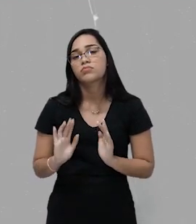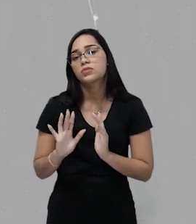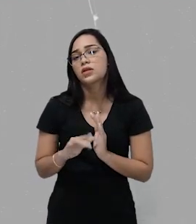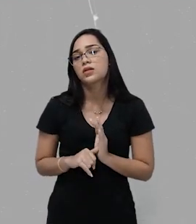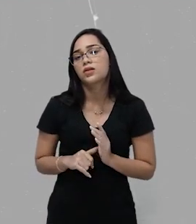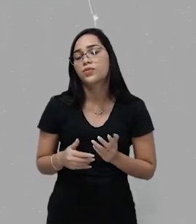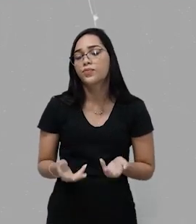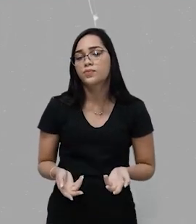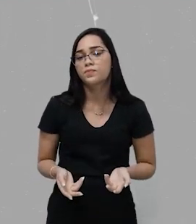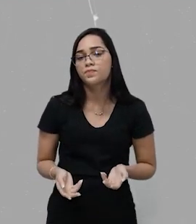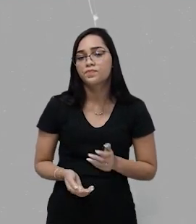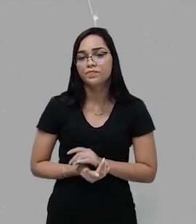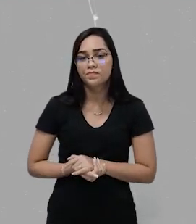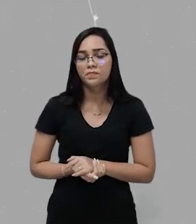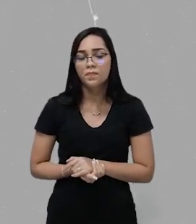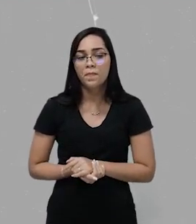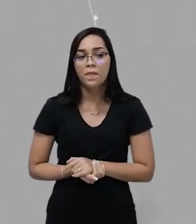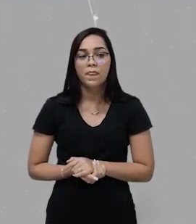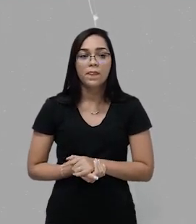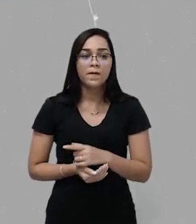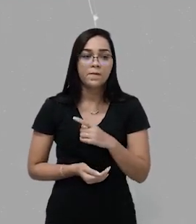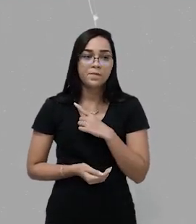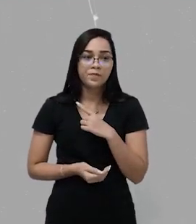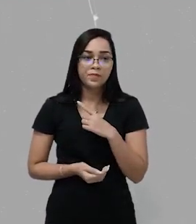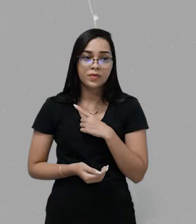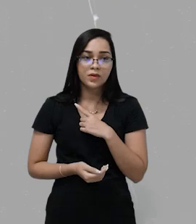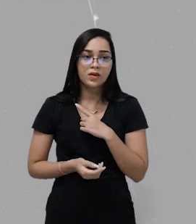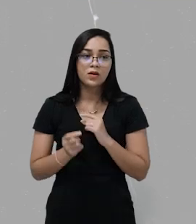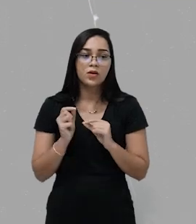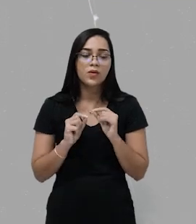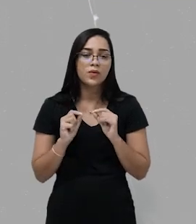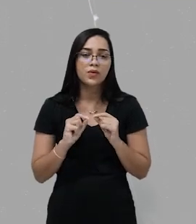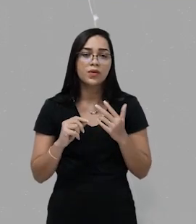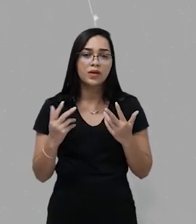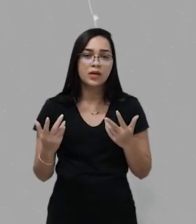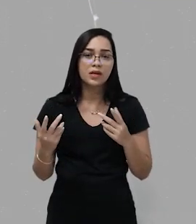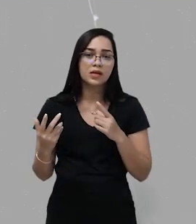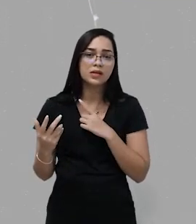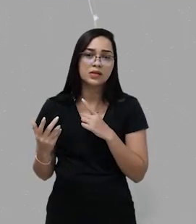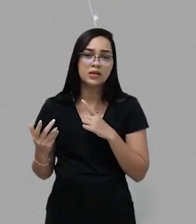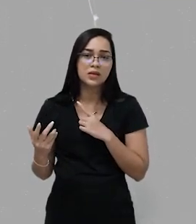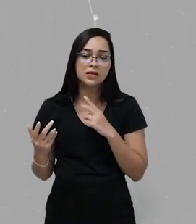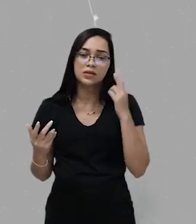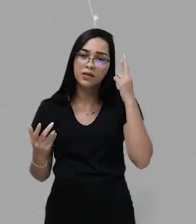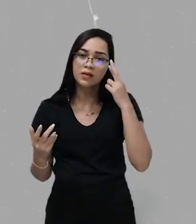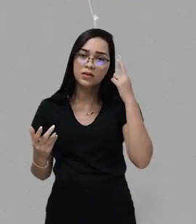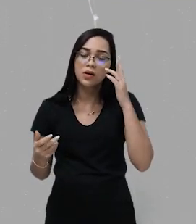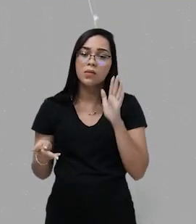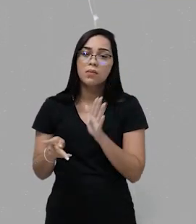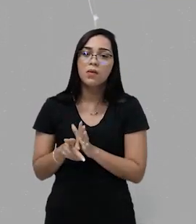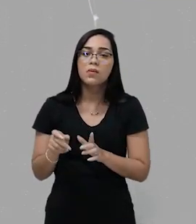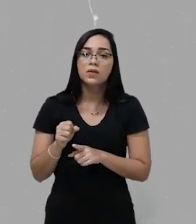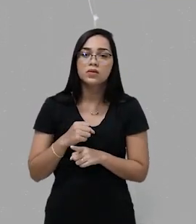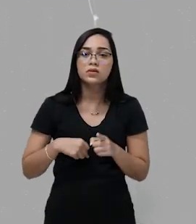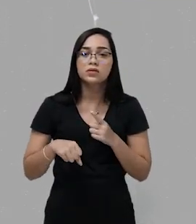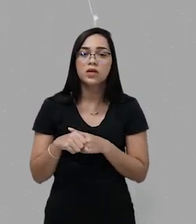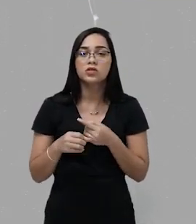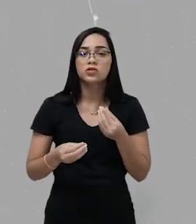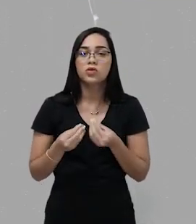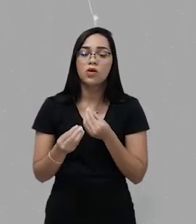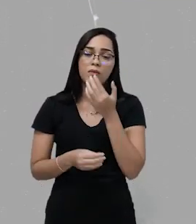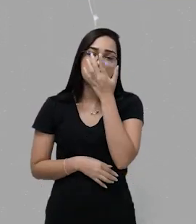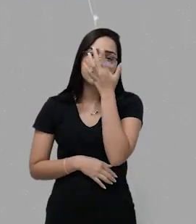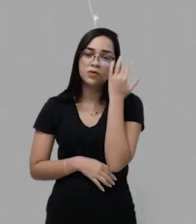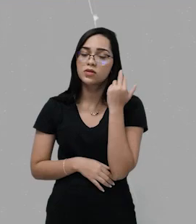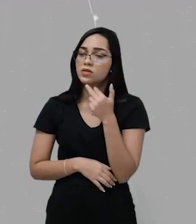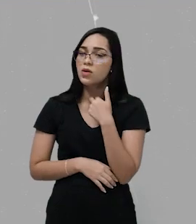né? Então, esse alto, né? Esse alto da compadecida traz essa reflexão para a sociedade de como as pessoas